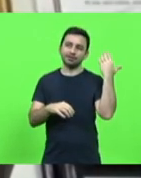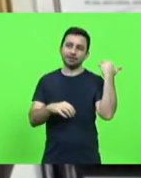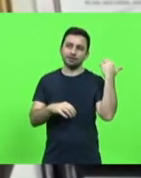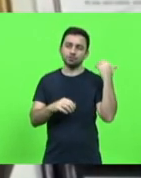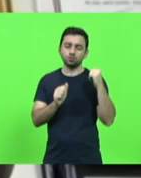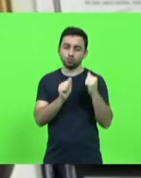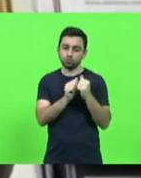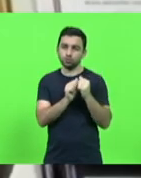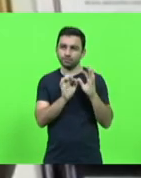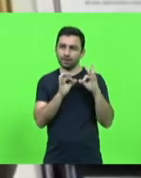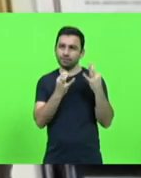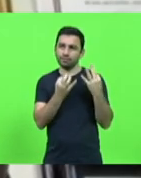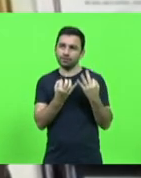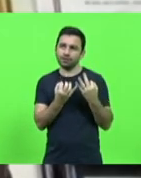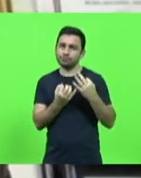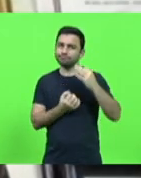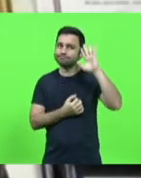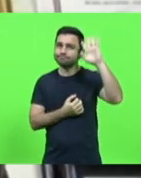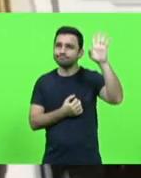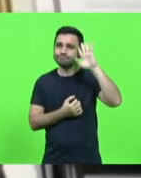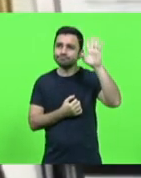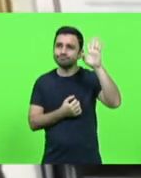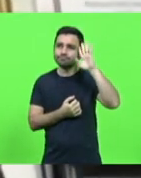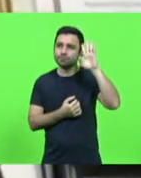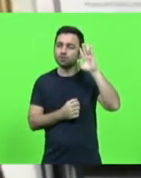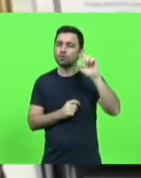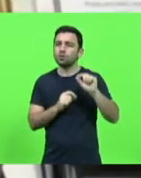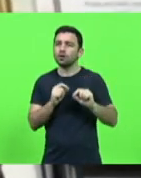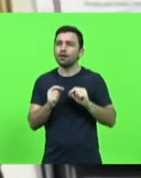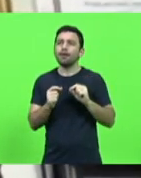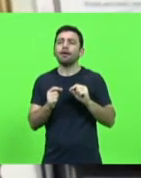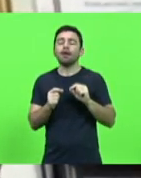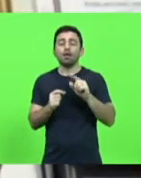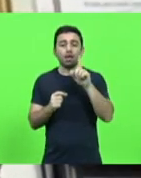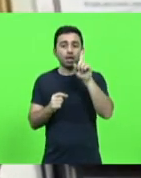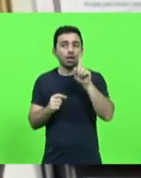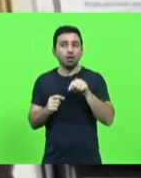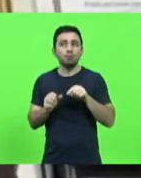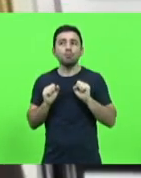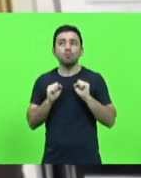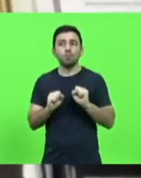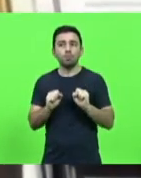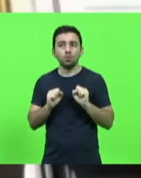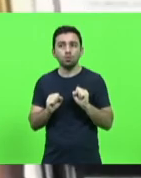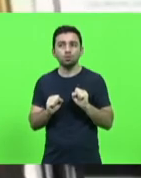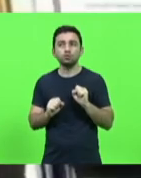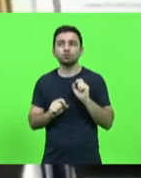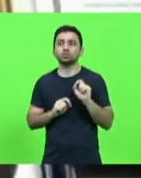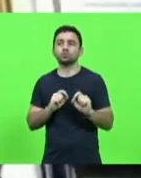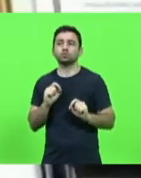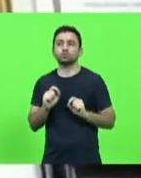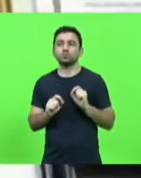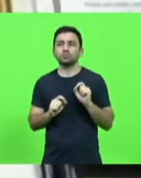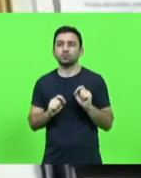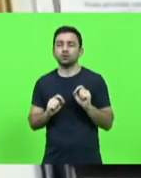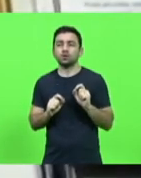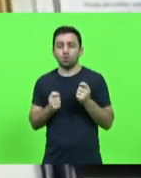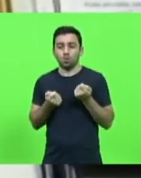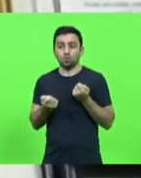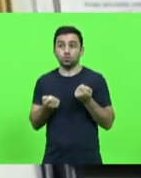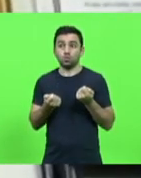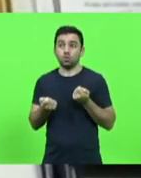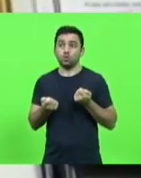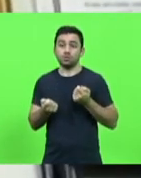ciência nossa que nós tínhamos, que era exatamente a possibilidade da gente ter controle disso